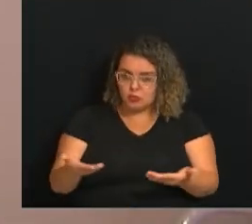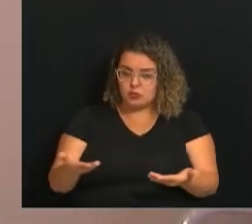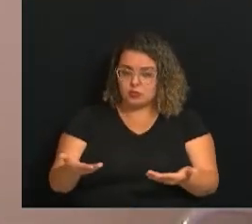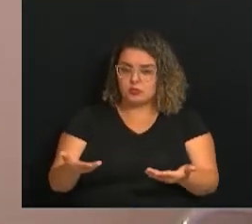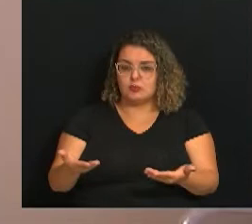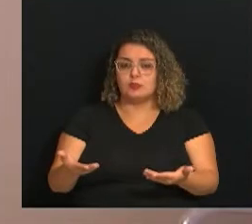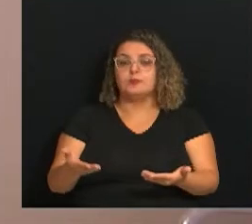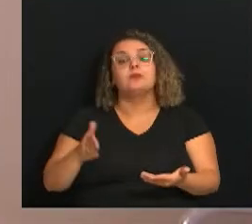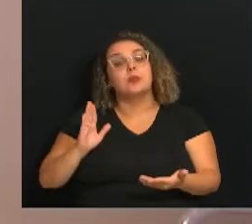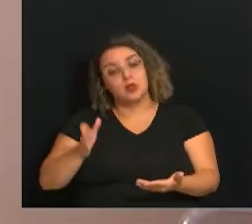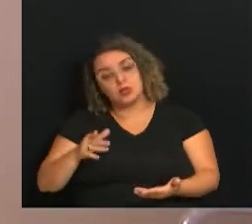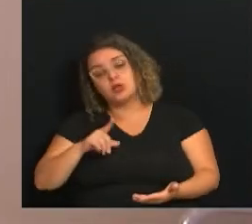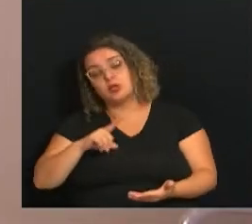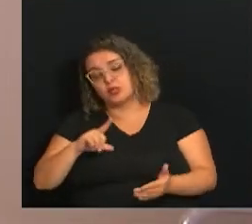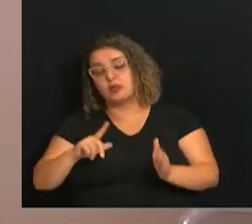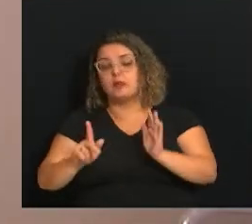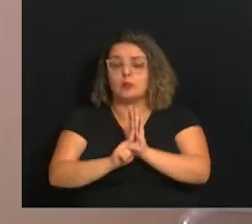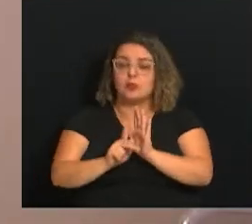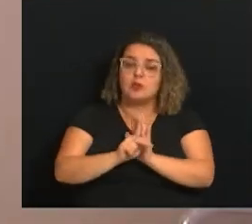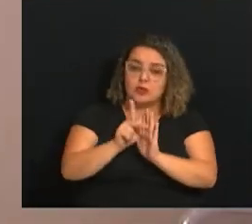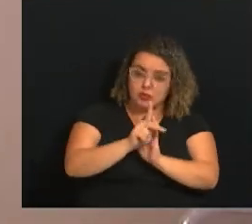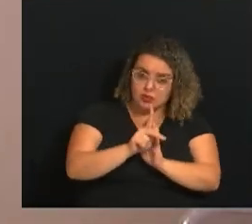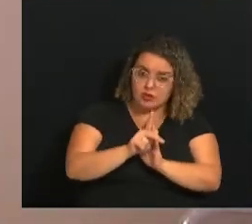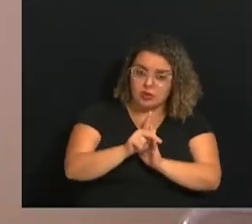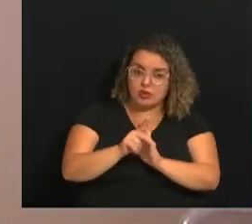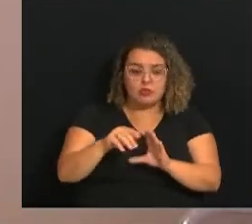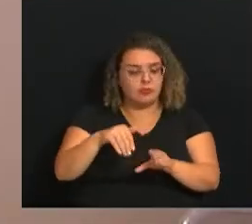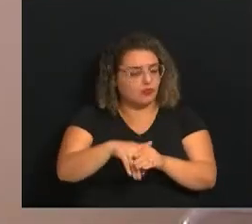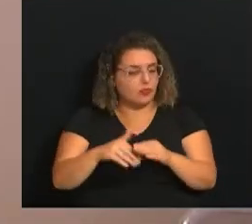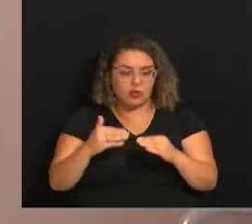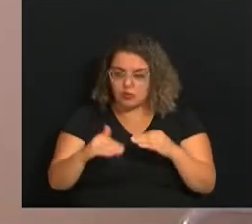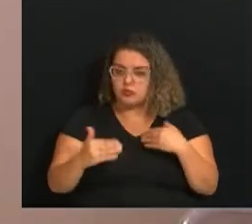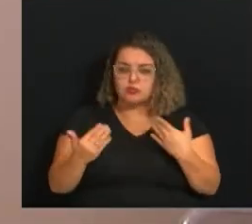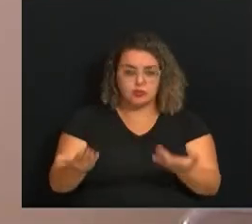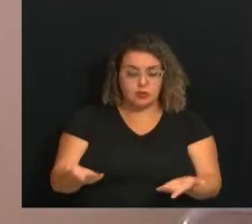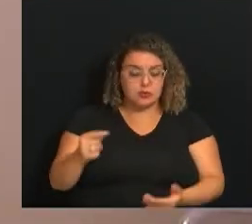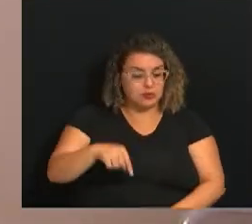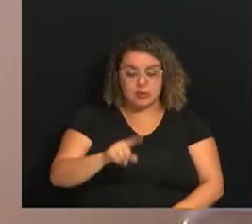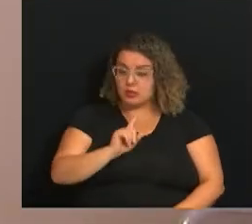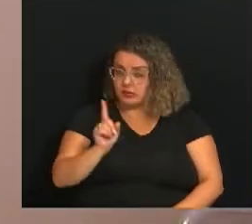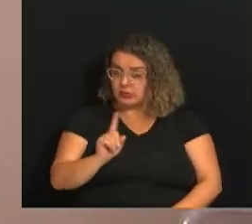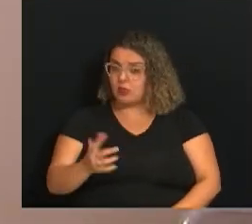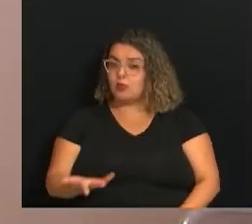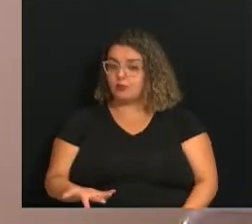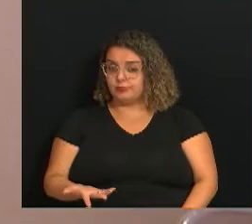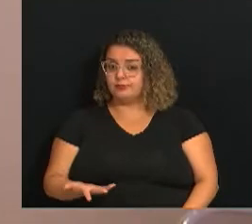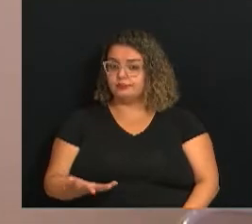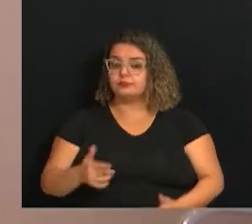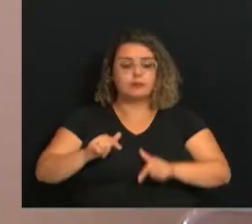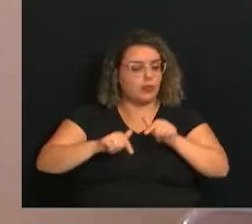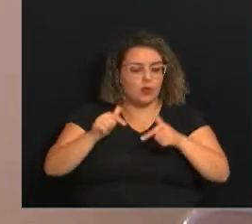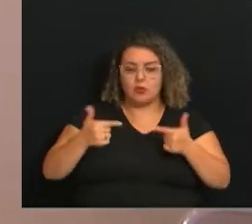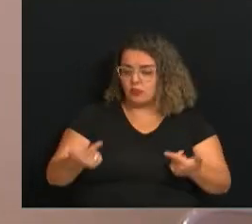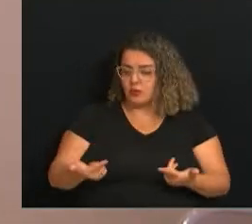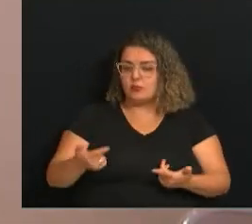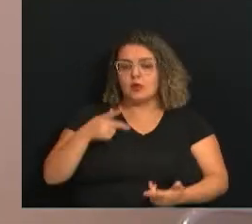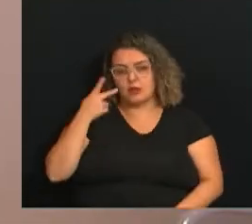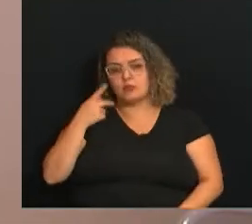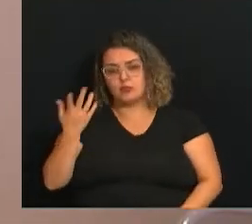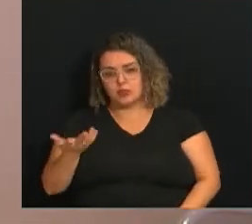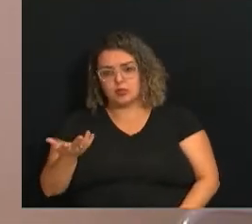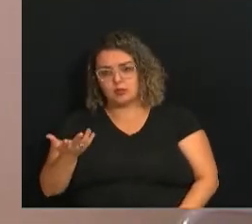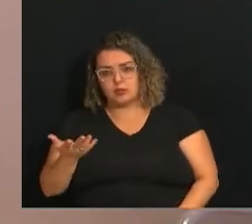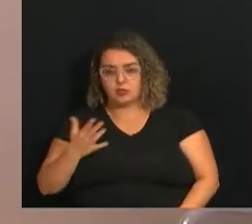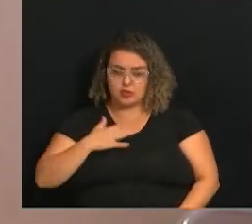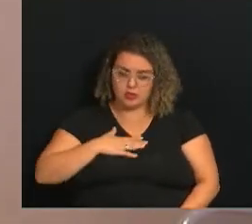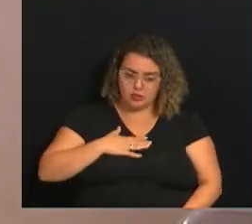Já ocorreram de alguns projetos terem voto contrário, e esse não. Então, assim, é um trabalho do vereador. E eu, no meu